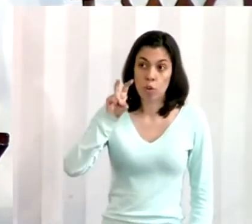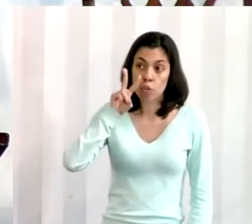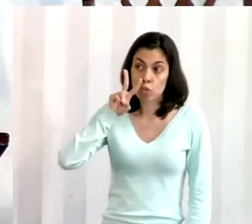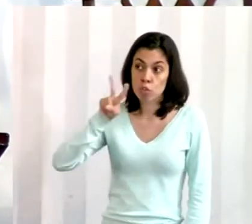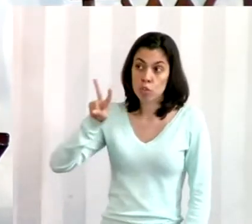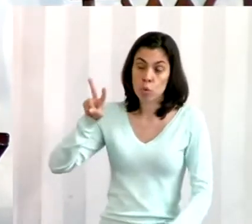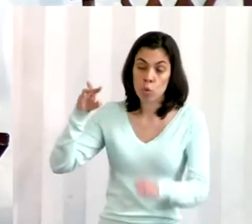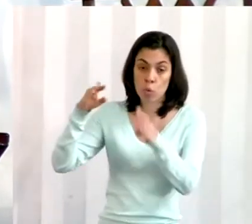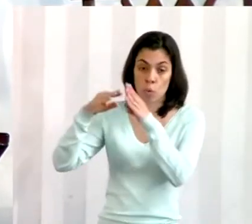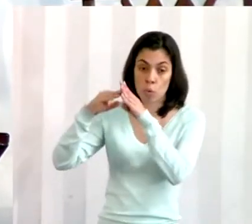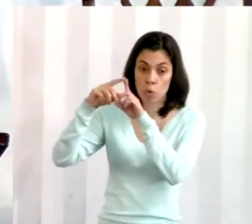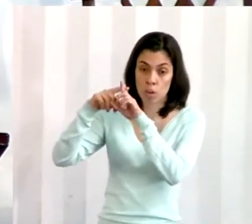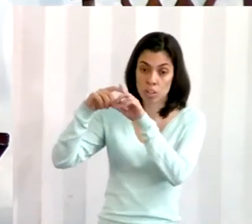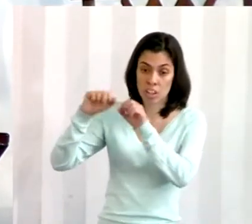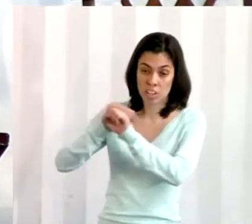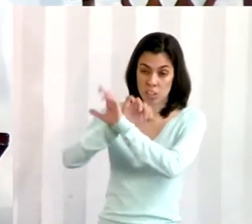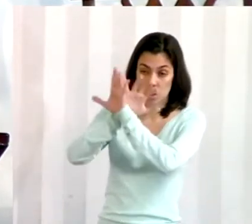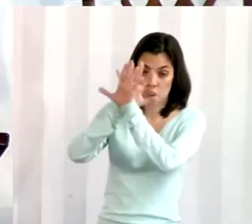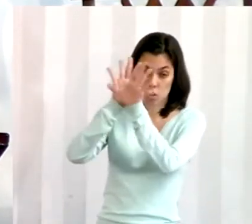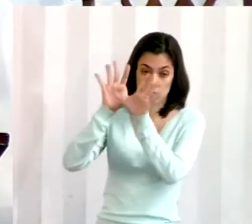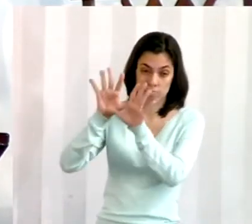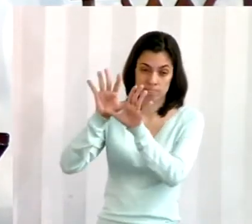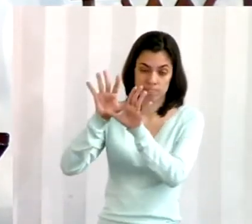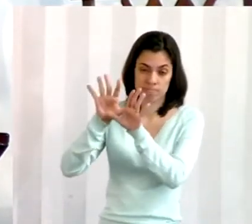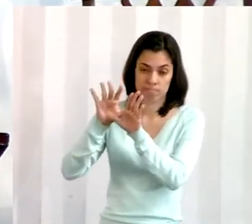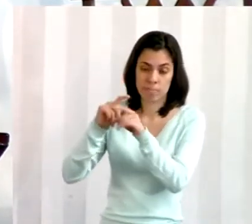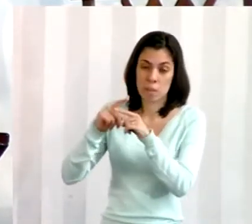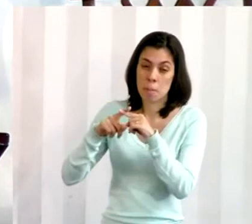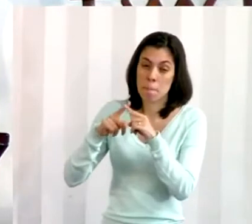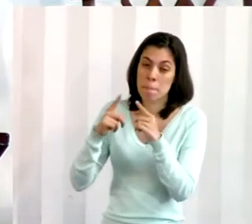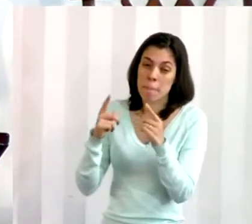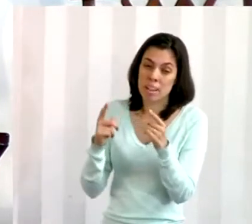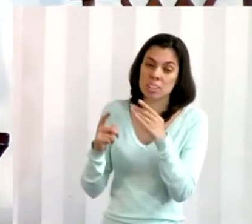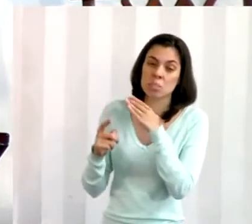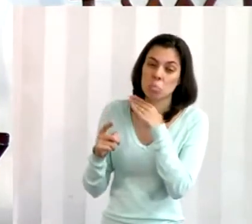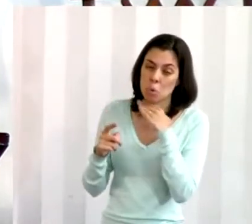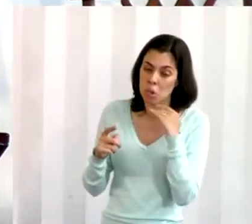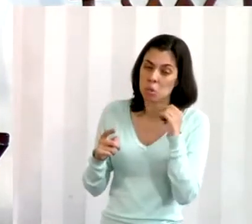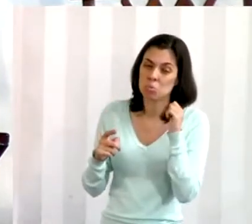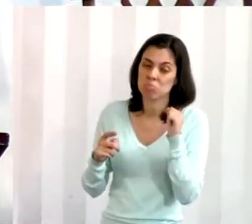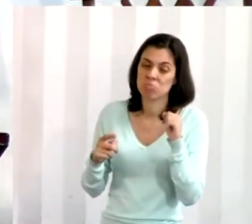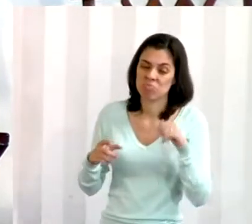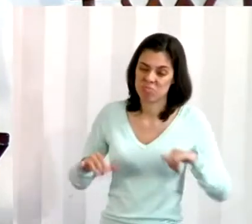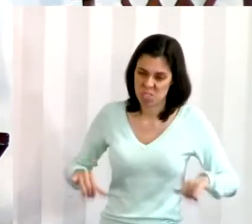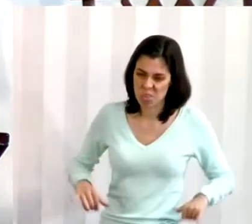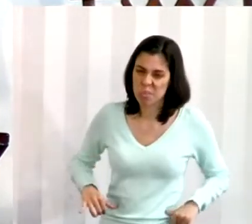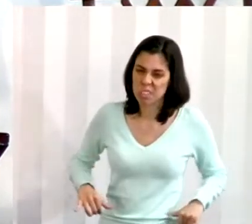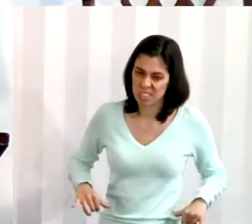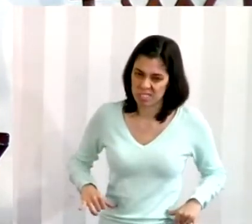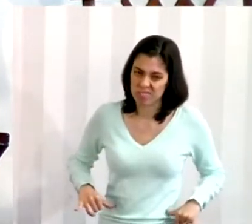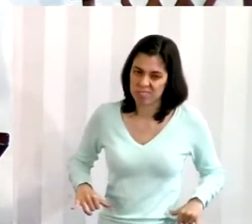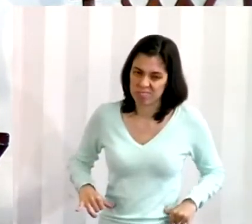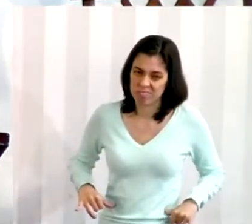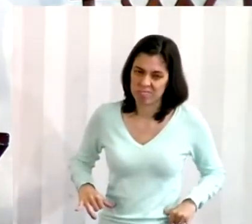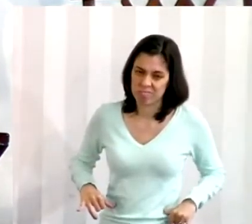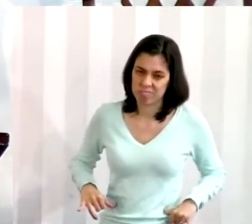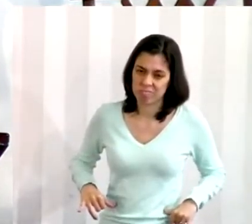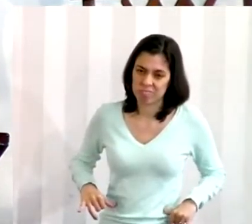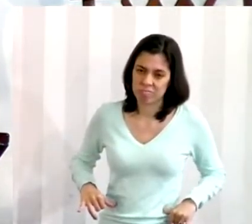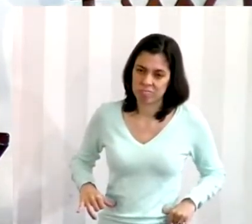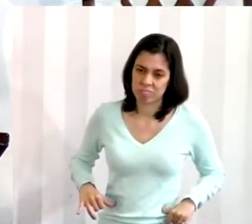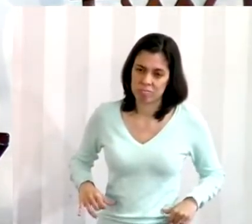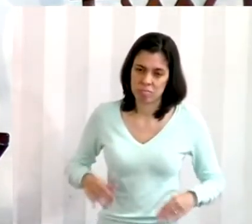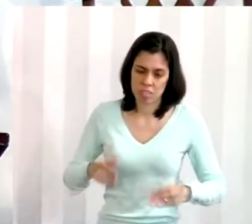diz que ele foi cerrado pelo meio ao final da sua vida. Imaginem os apóstolos, todos eles. Tiago, esse